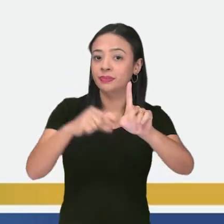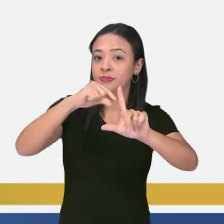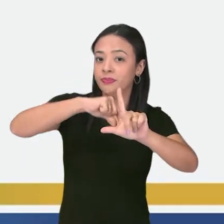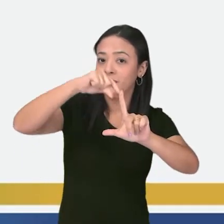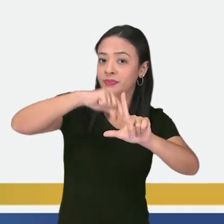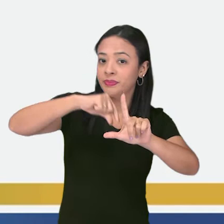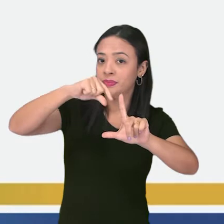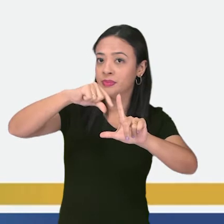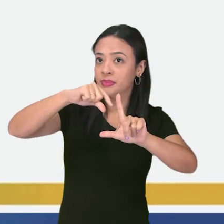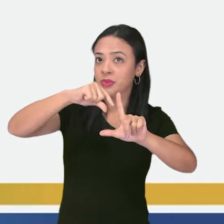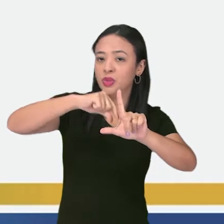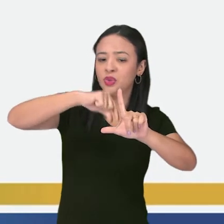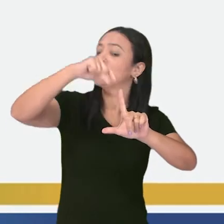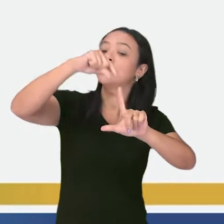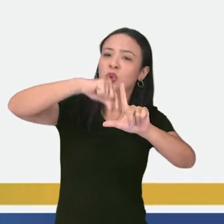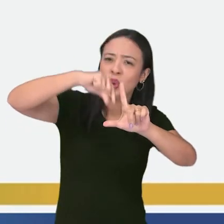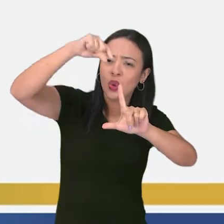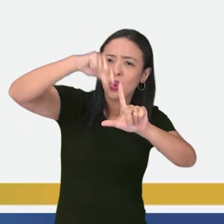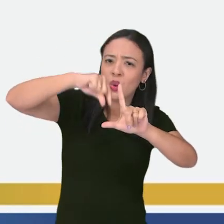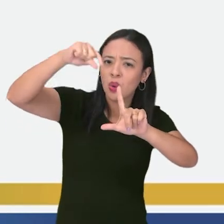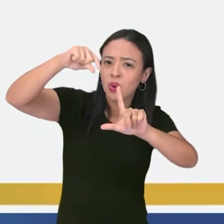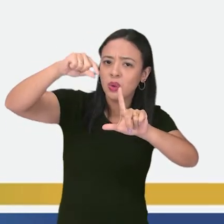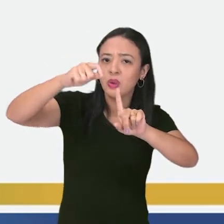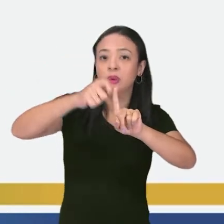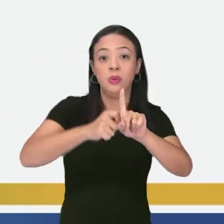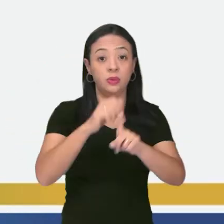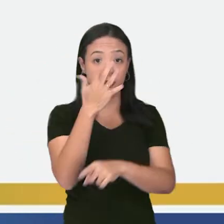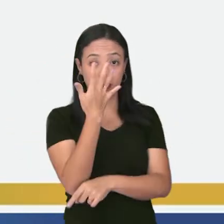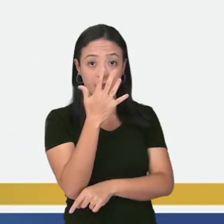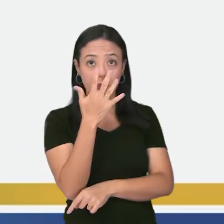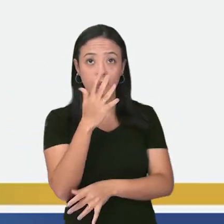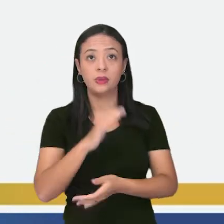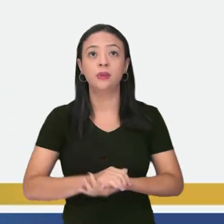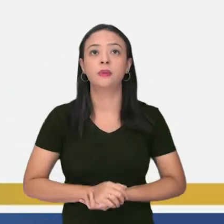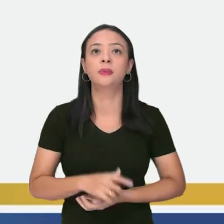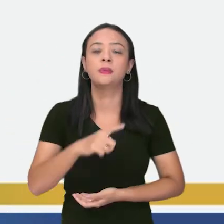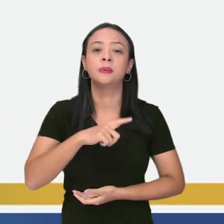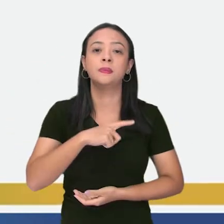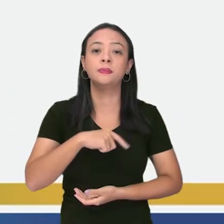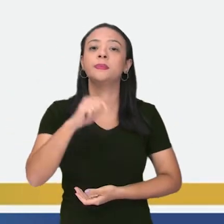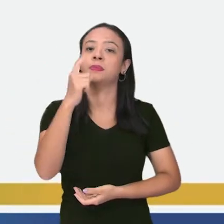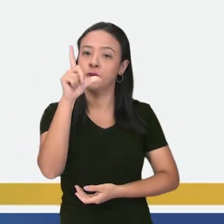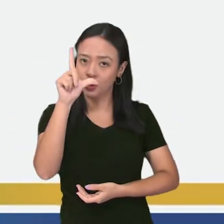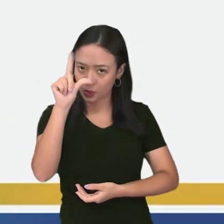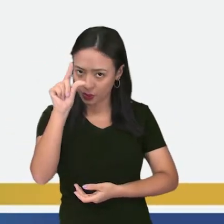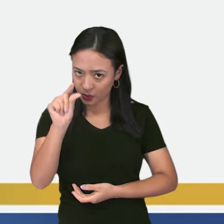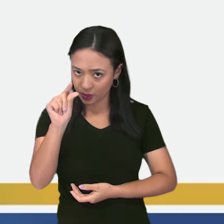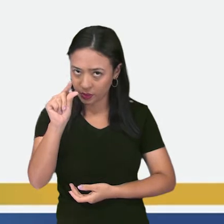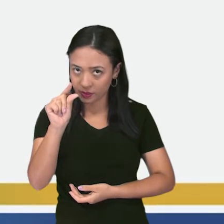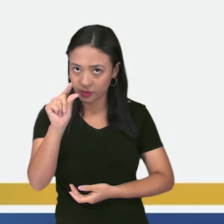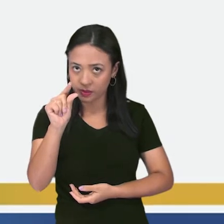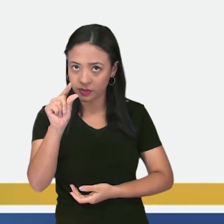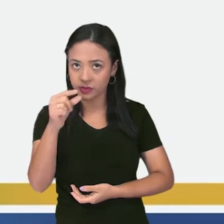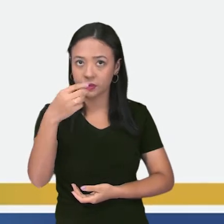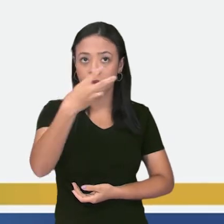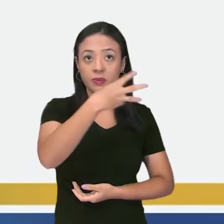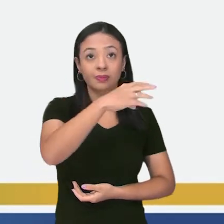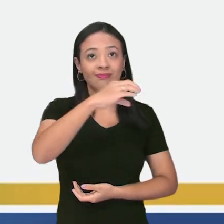está bastante alto. No mês de fevereiro, ele teve uma diminuição, foi de 300